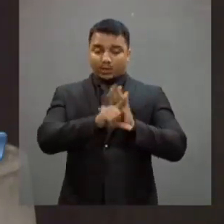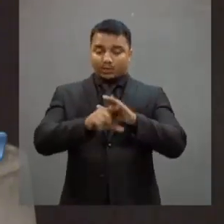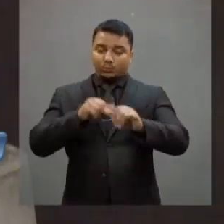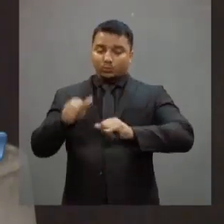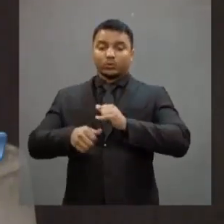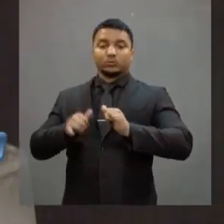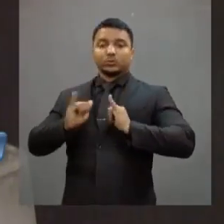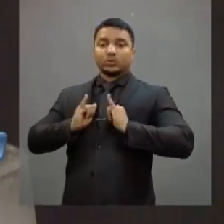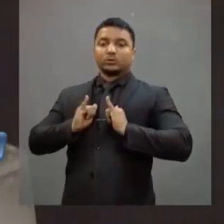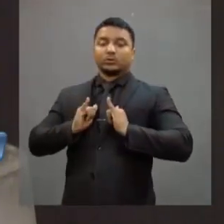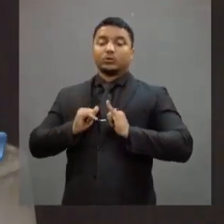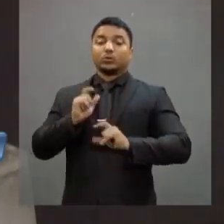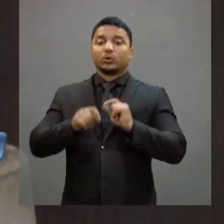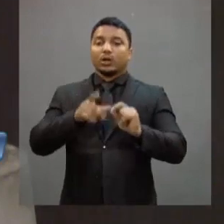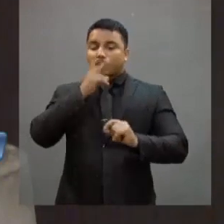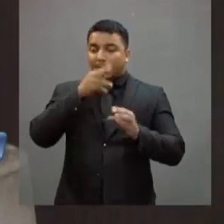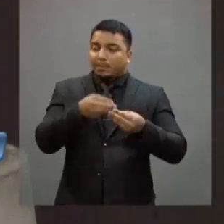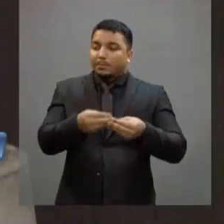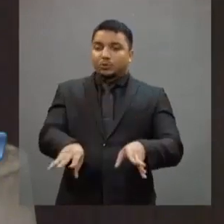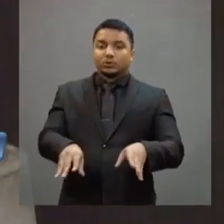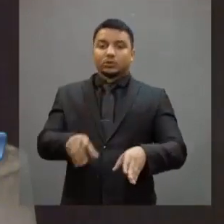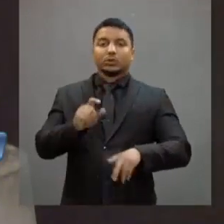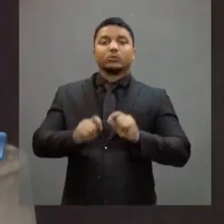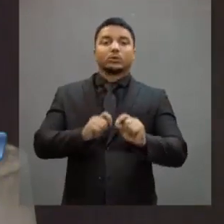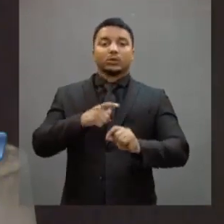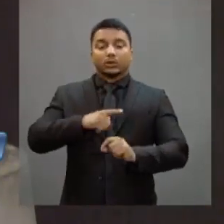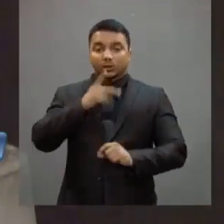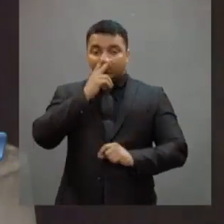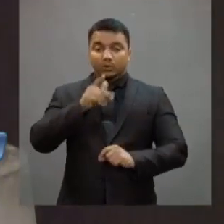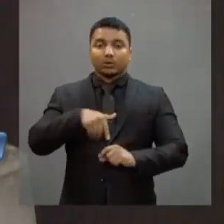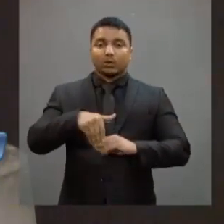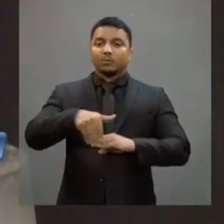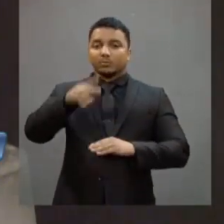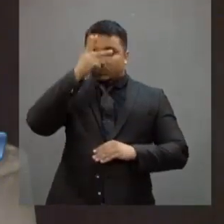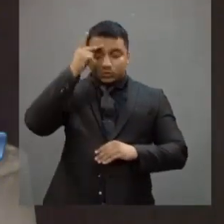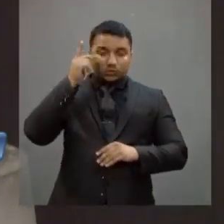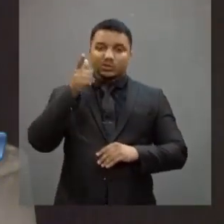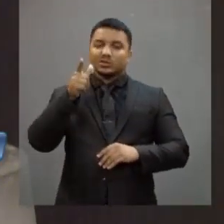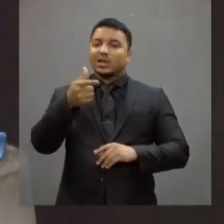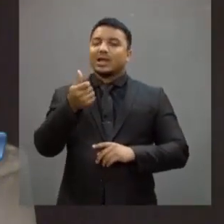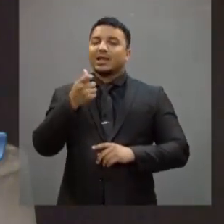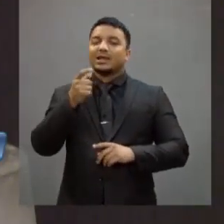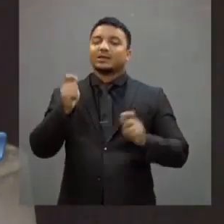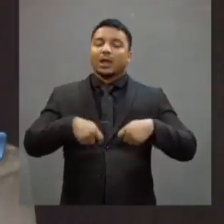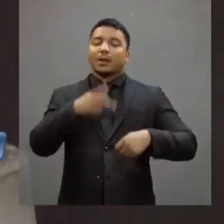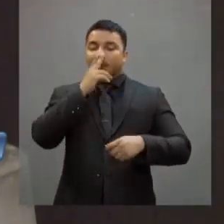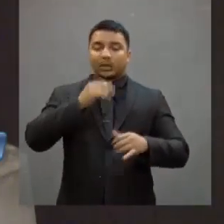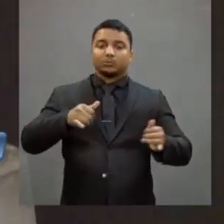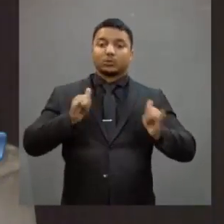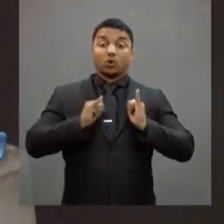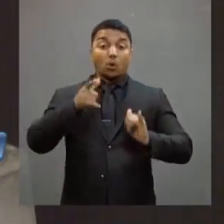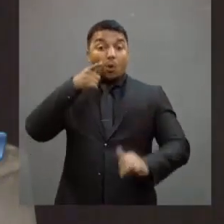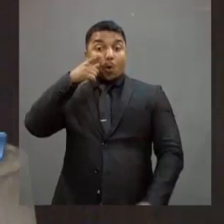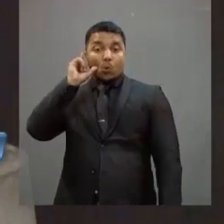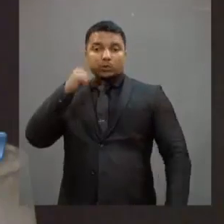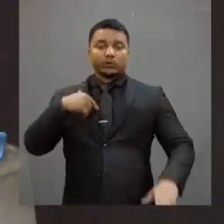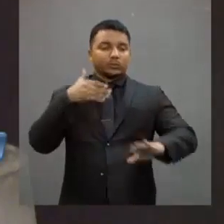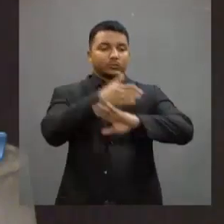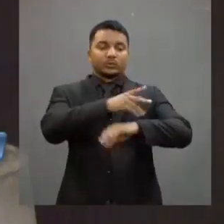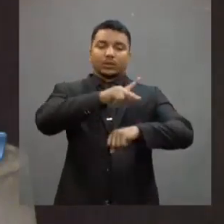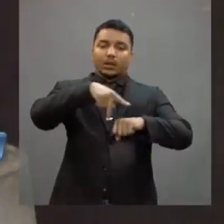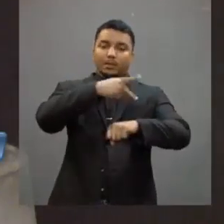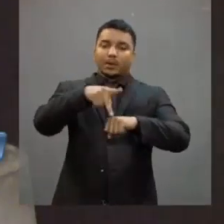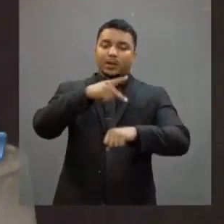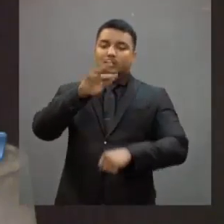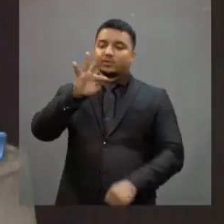de servidores que poderiam, nesses 6 meses, inclusive, requerer as suas aposentadorias. Ontem eu estive na Praça do Ferreira, encontrei